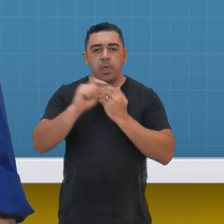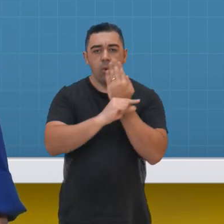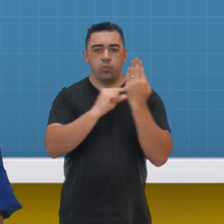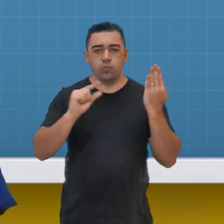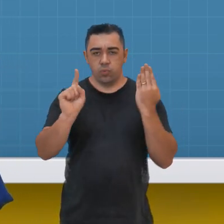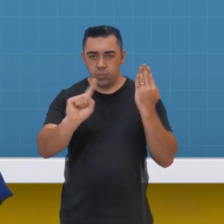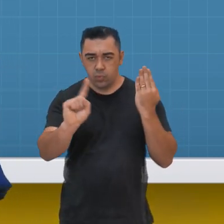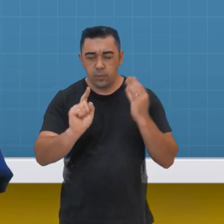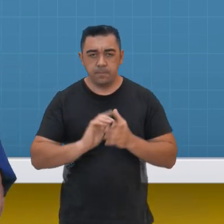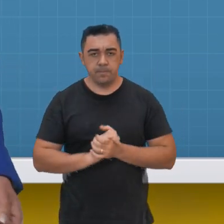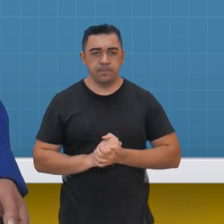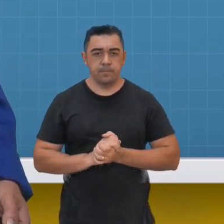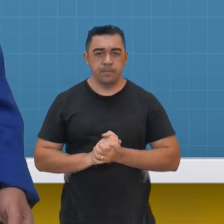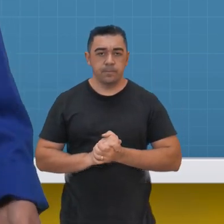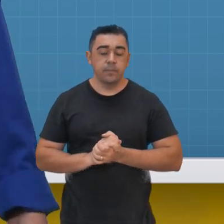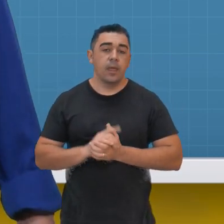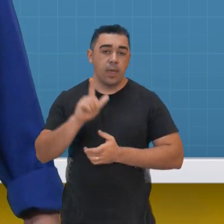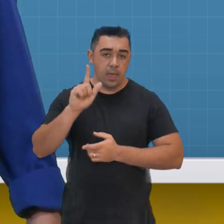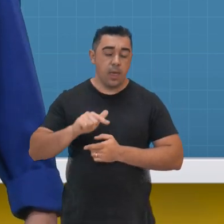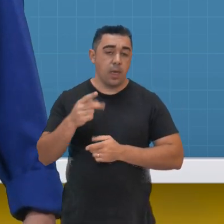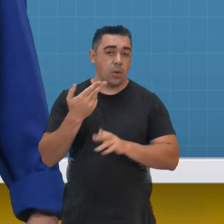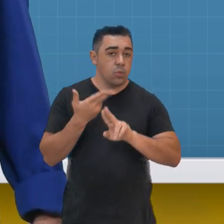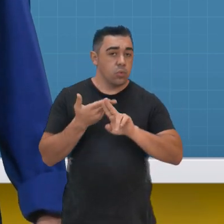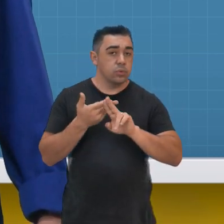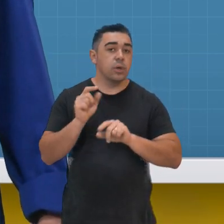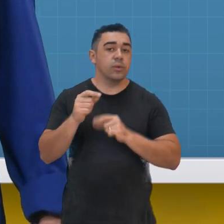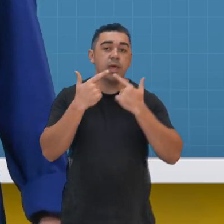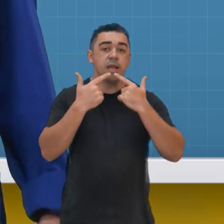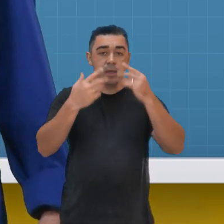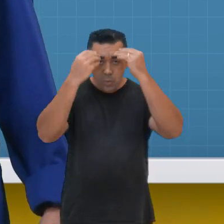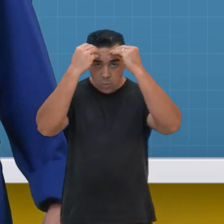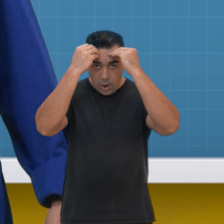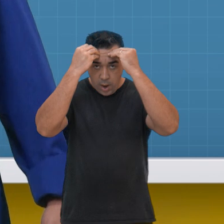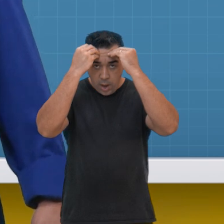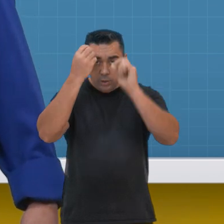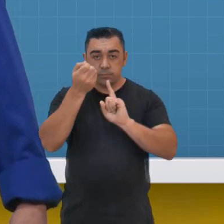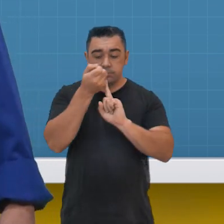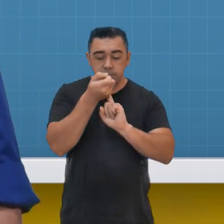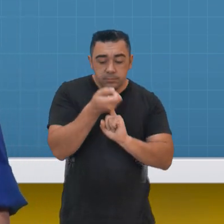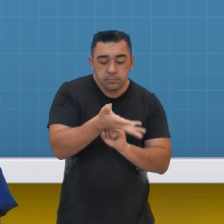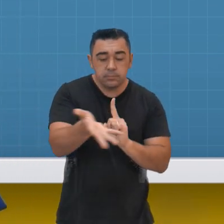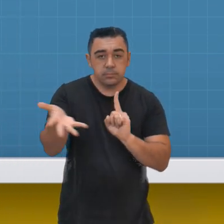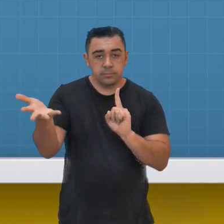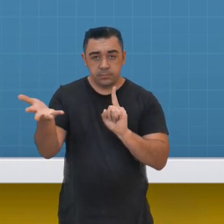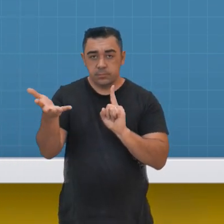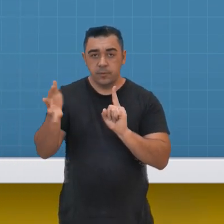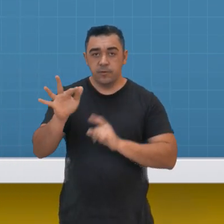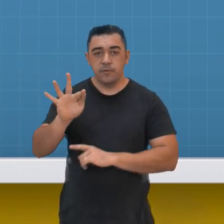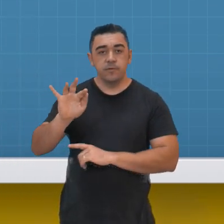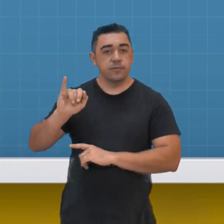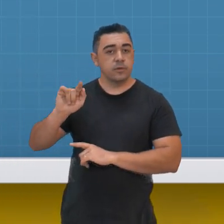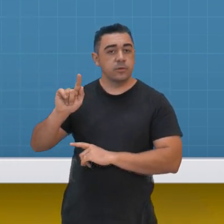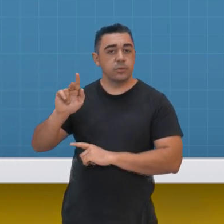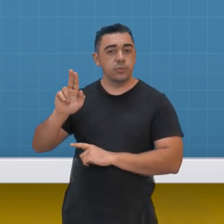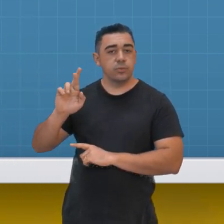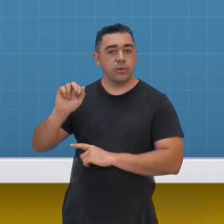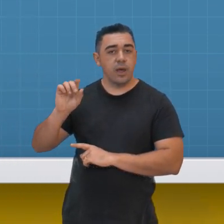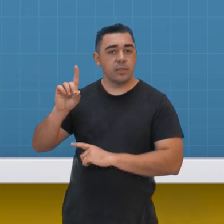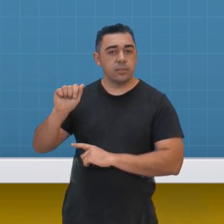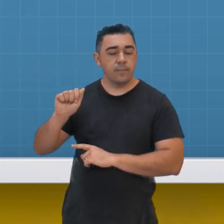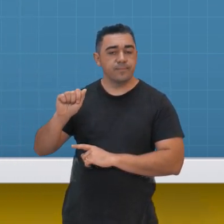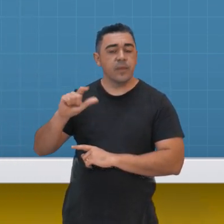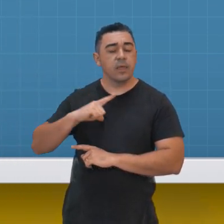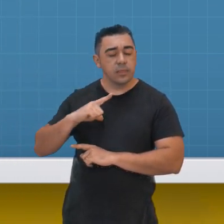texto. É uma linguagem figurada, como eu já disse, não tem compromisso com a verdade e passa